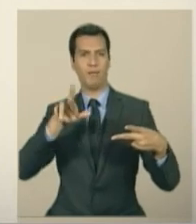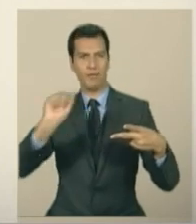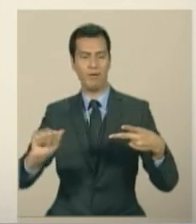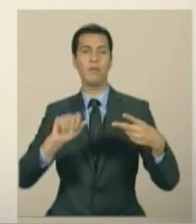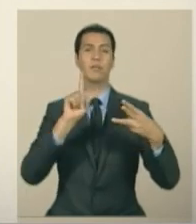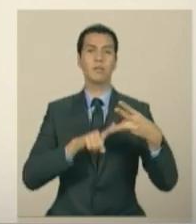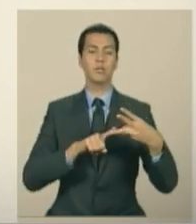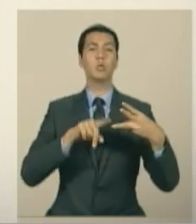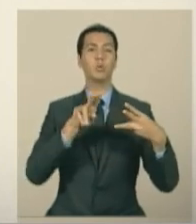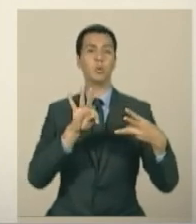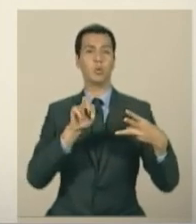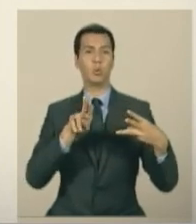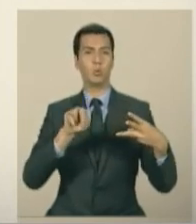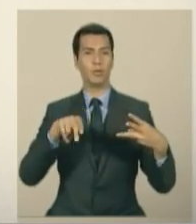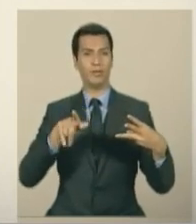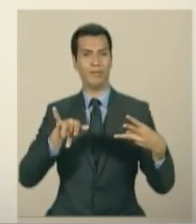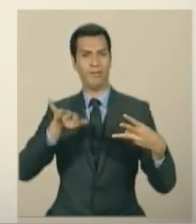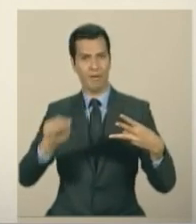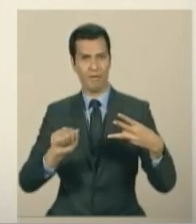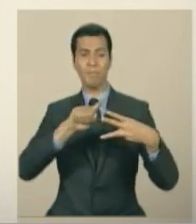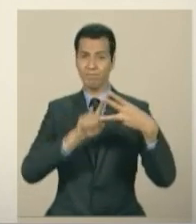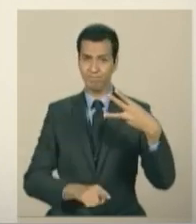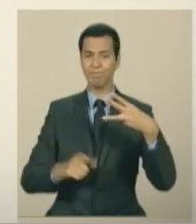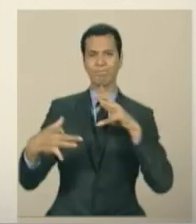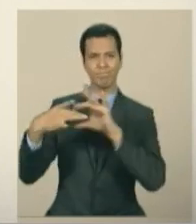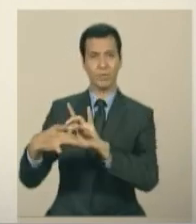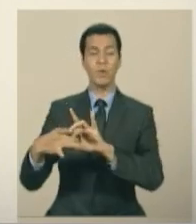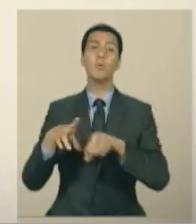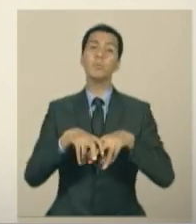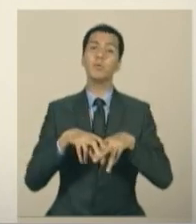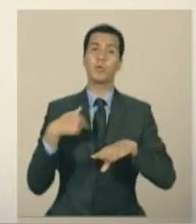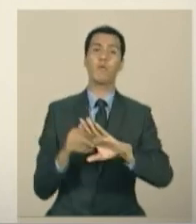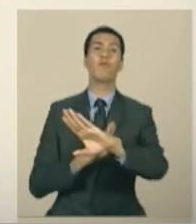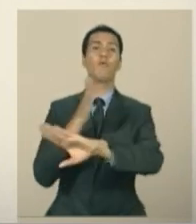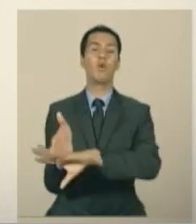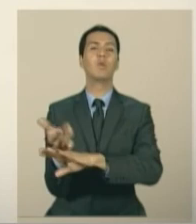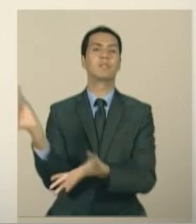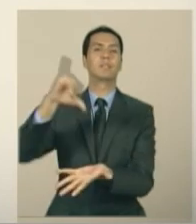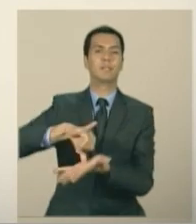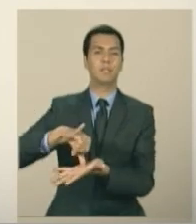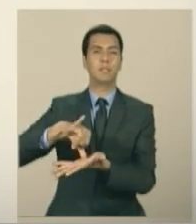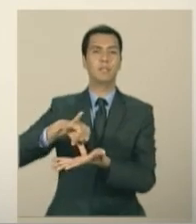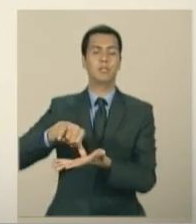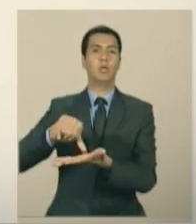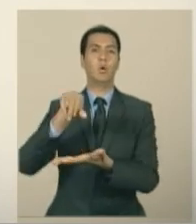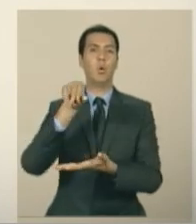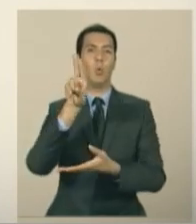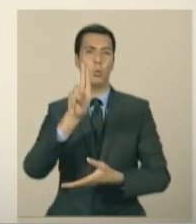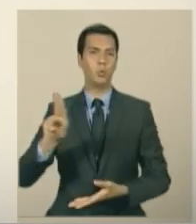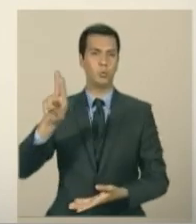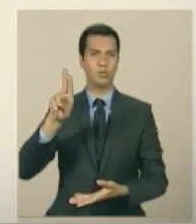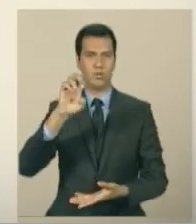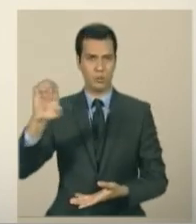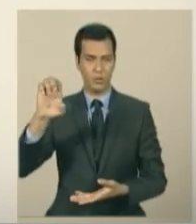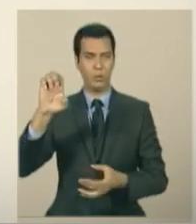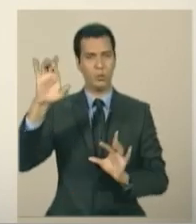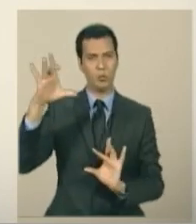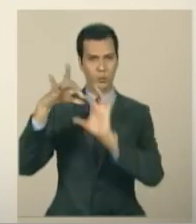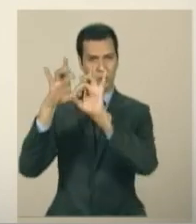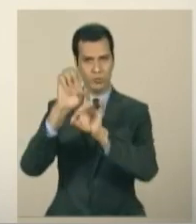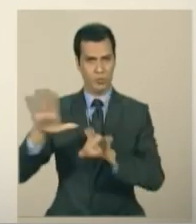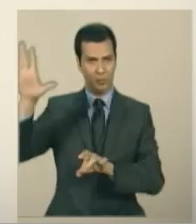EA Turquia por isso eu vou a sede da União Europeia que fica em Bruxelas para estreitar as relações